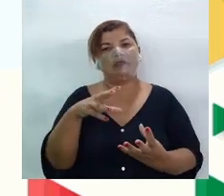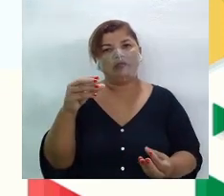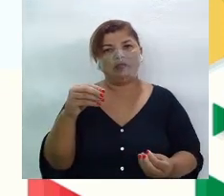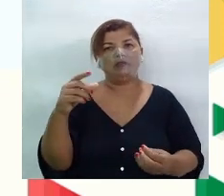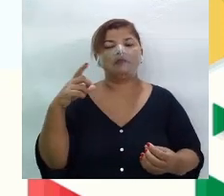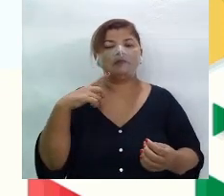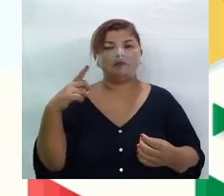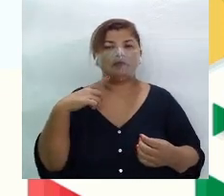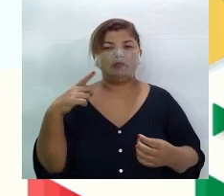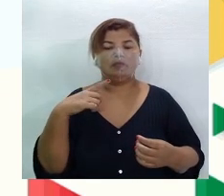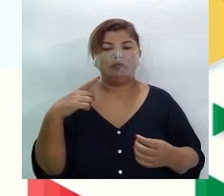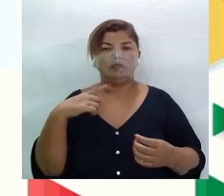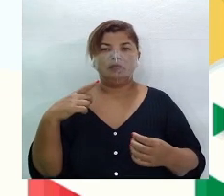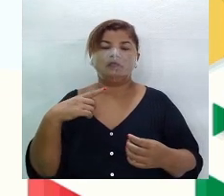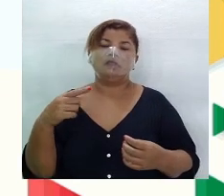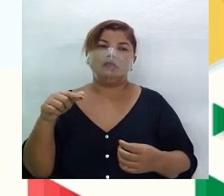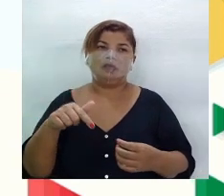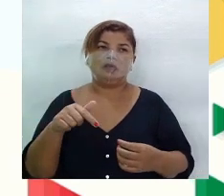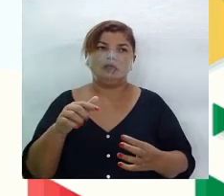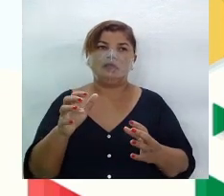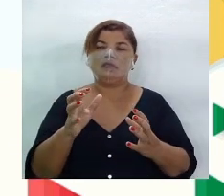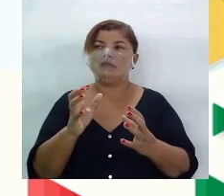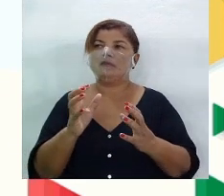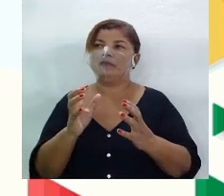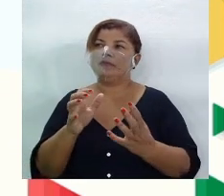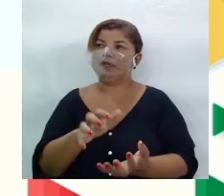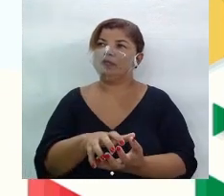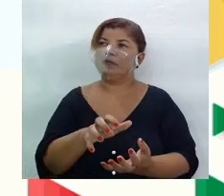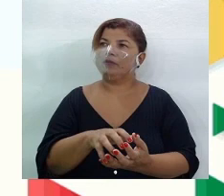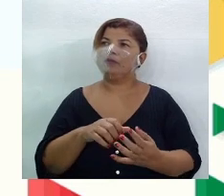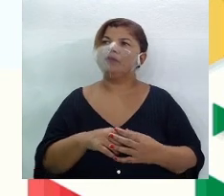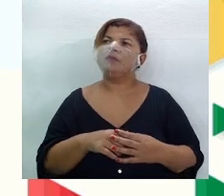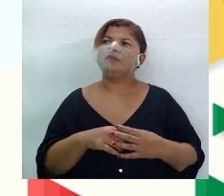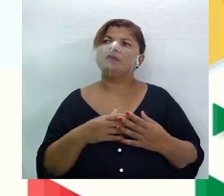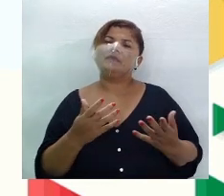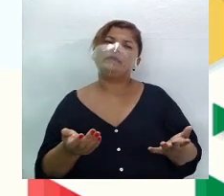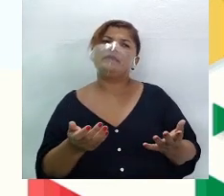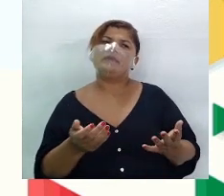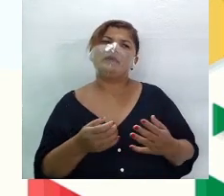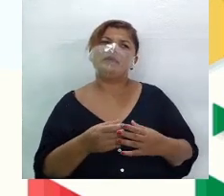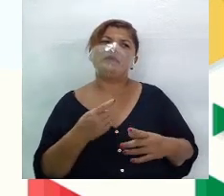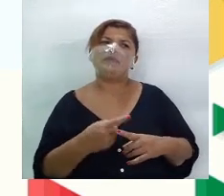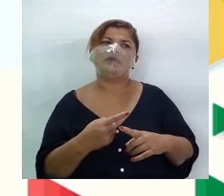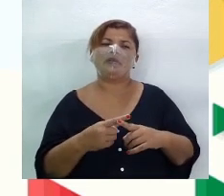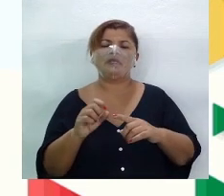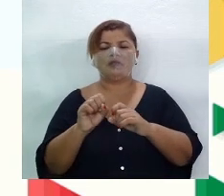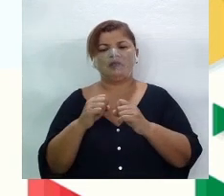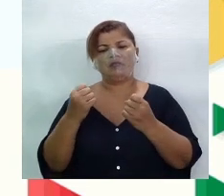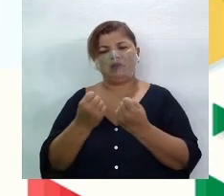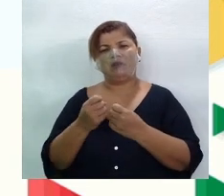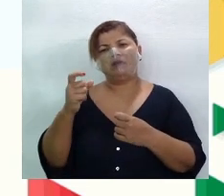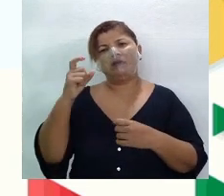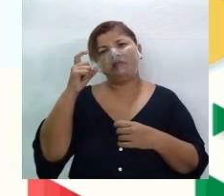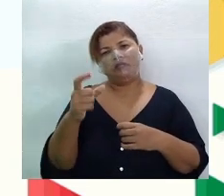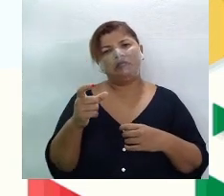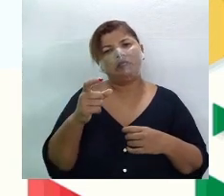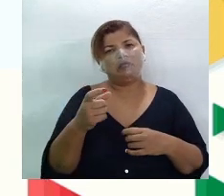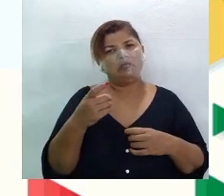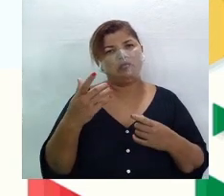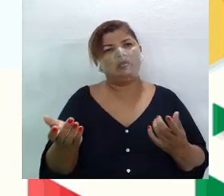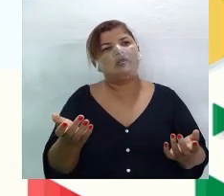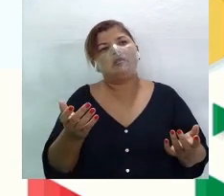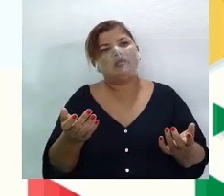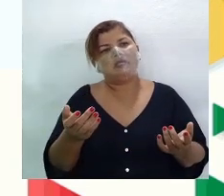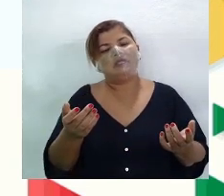a capital pernambucana. Professor Jardim, eu tenho uma pergunta. Como explicar o interesse de um sociólogo, alguém, um